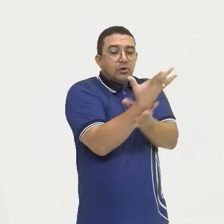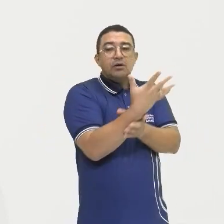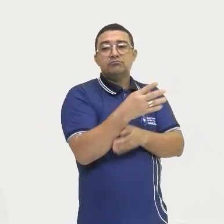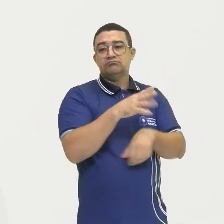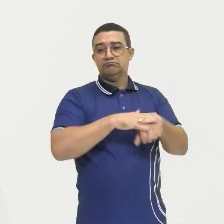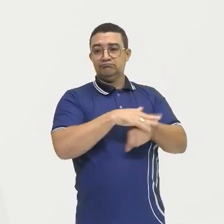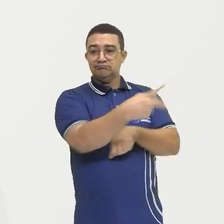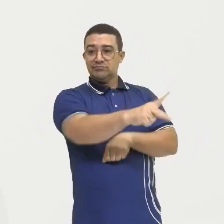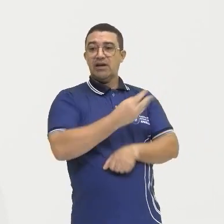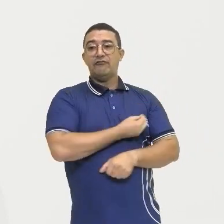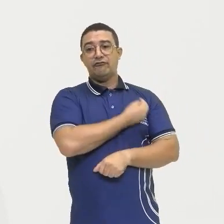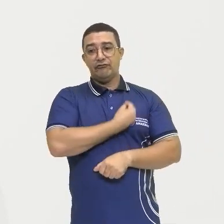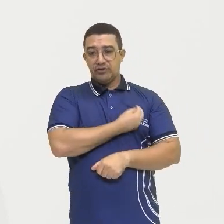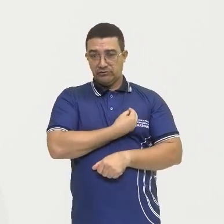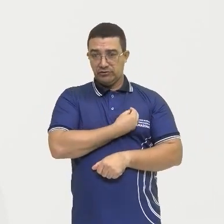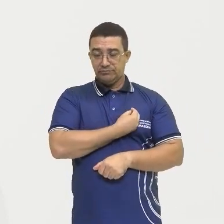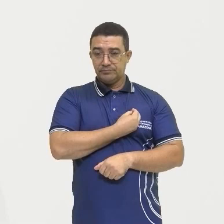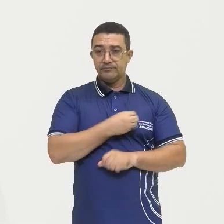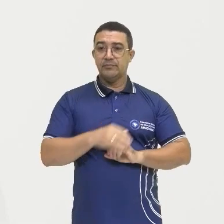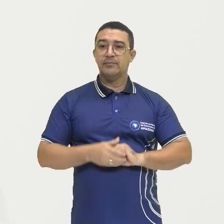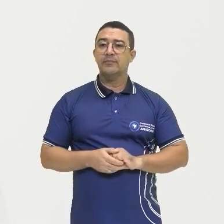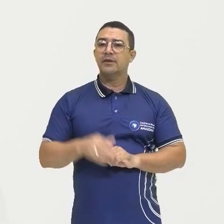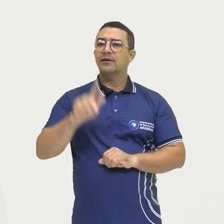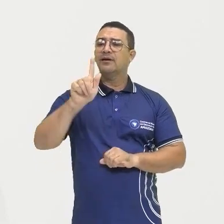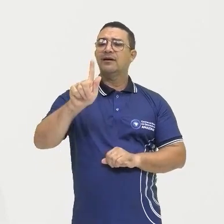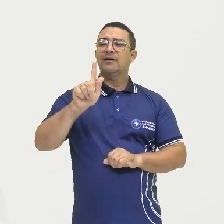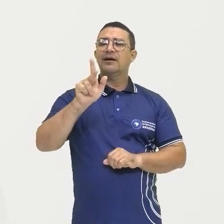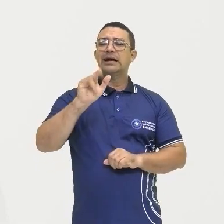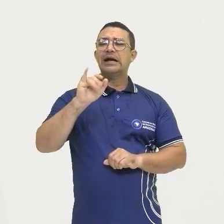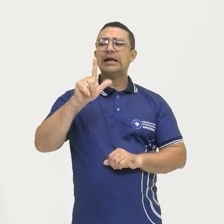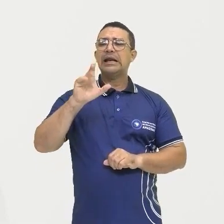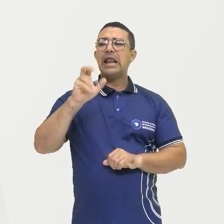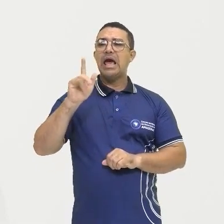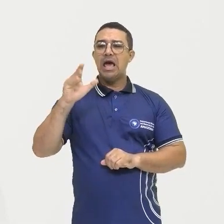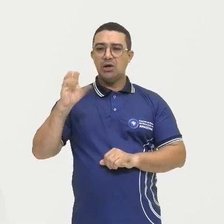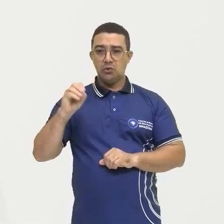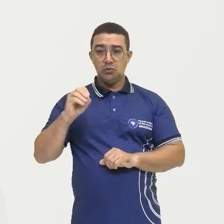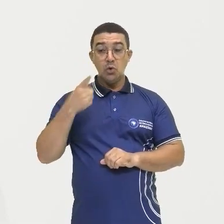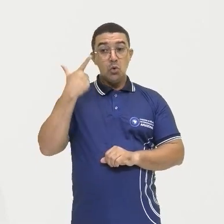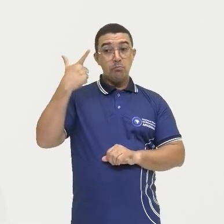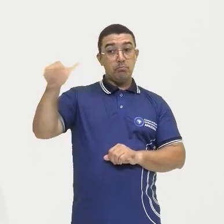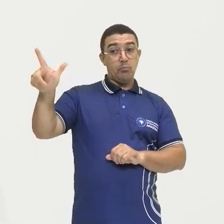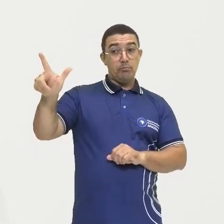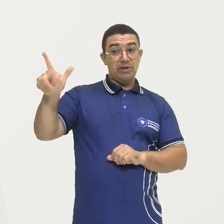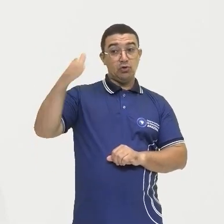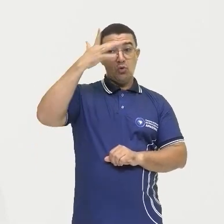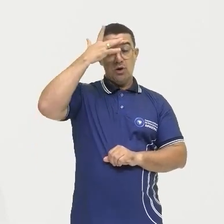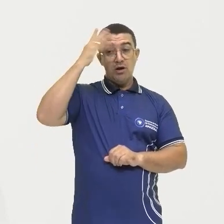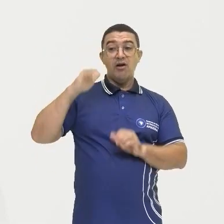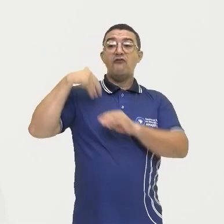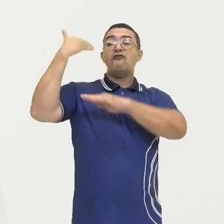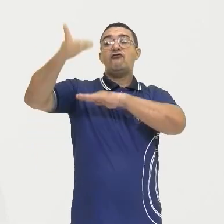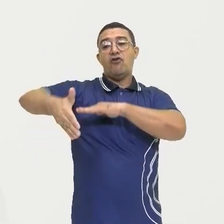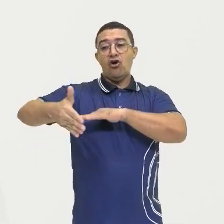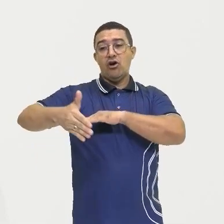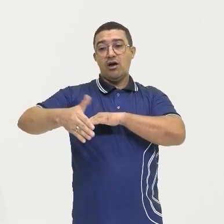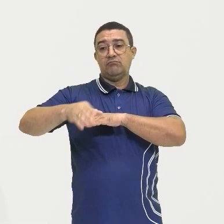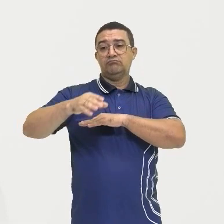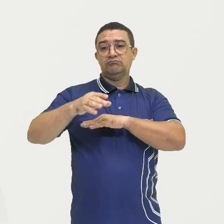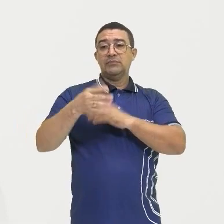que veio de fora, tá certo? E quer tomar a terra desse poceiro. E ele faz